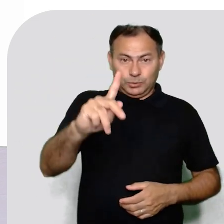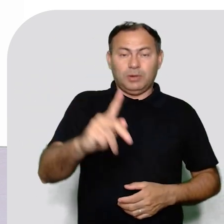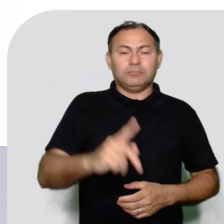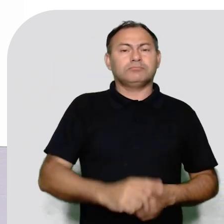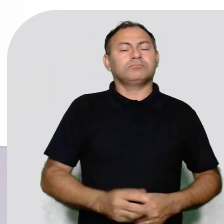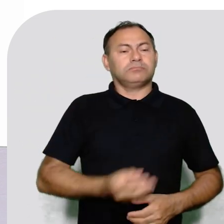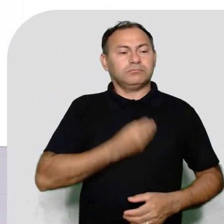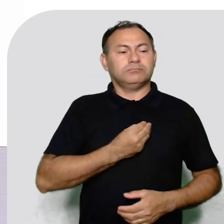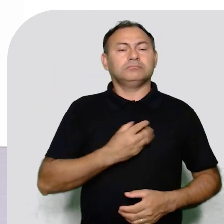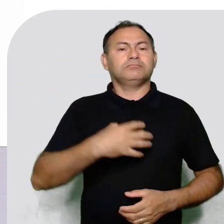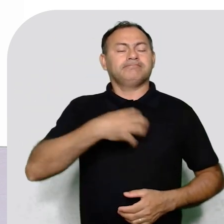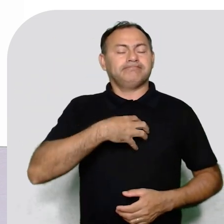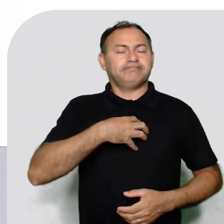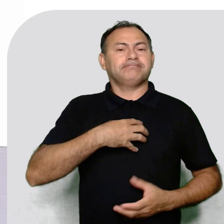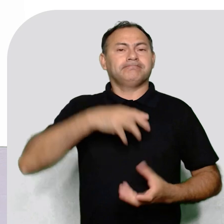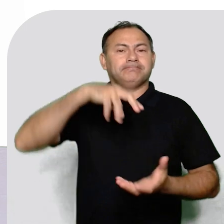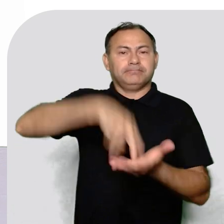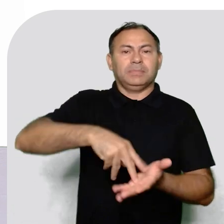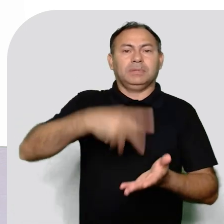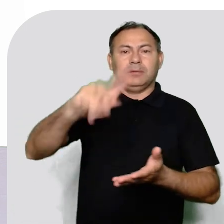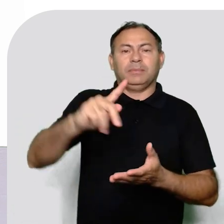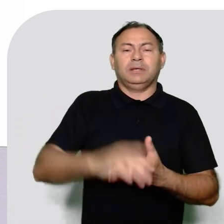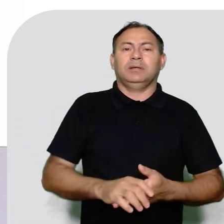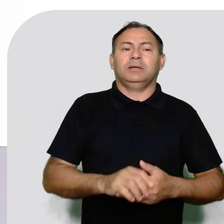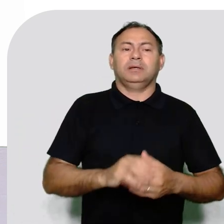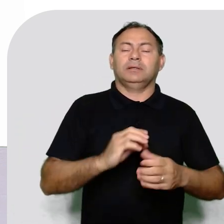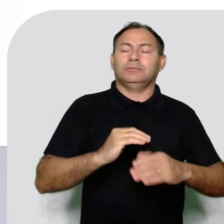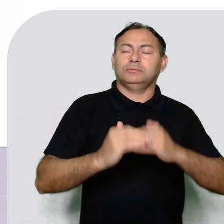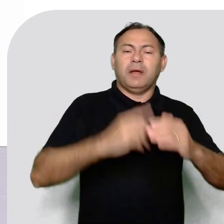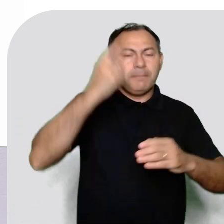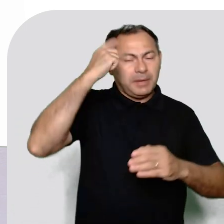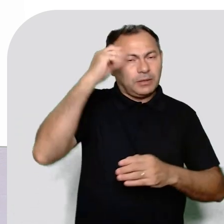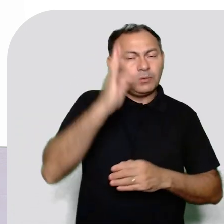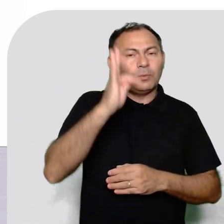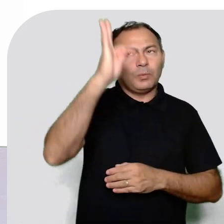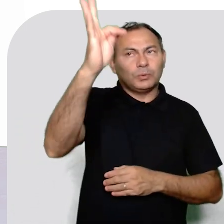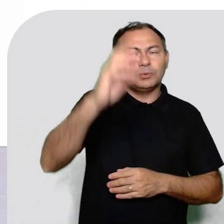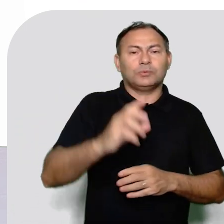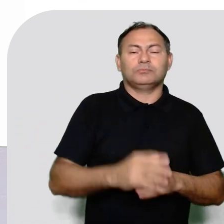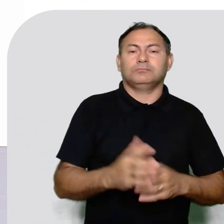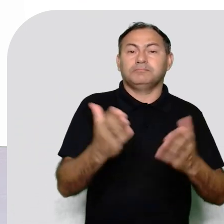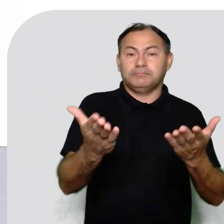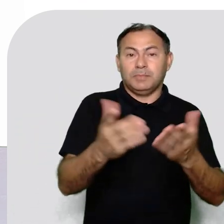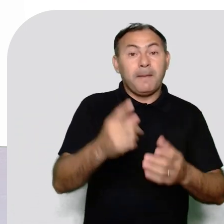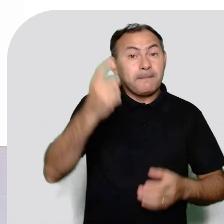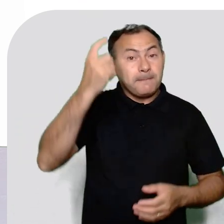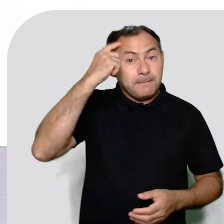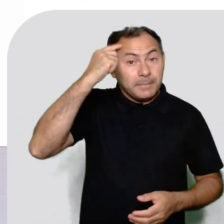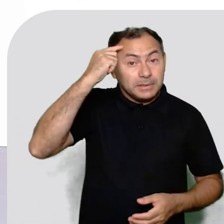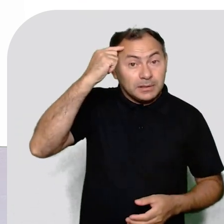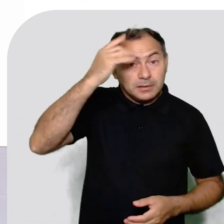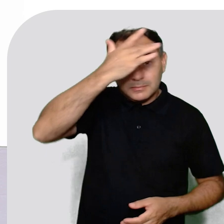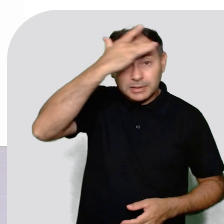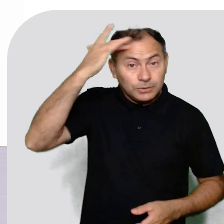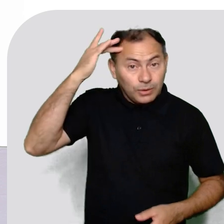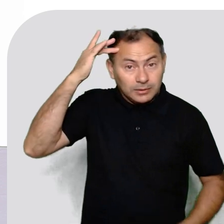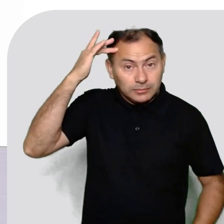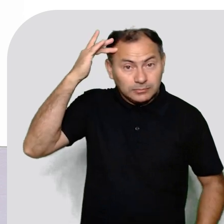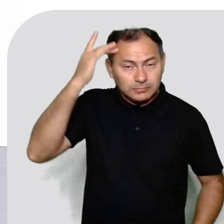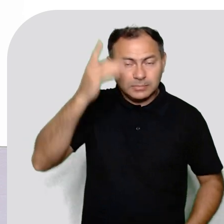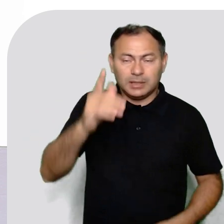sua imanência e da sua transcendência. Vamos pensar que o homem